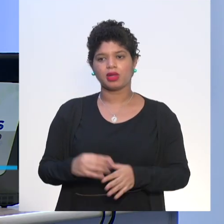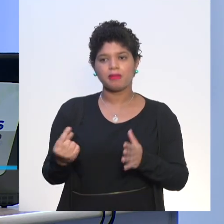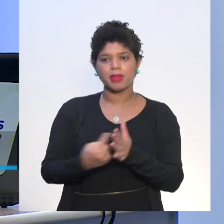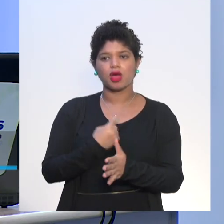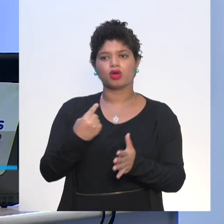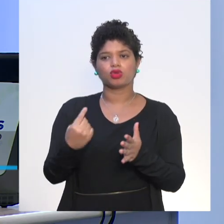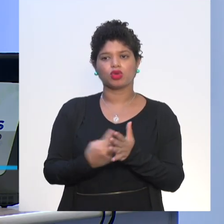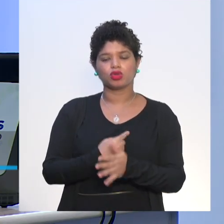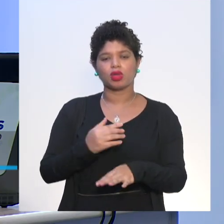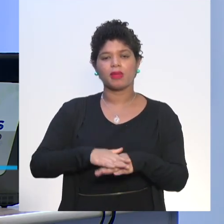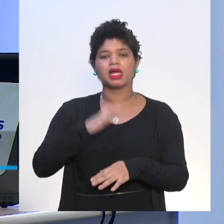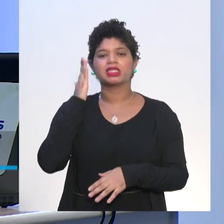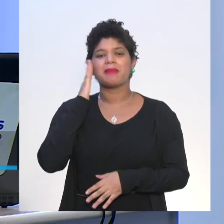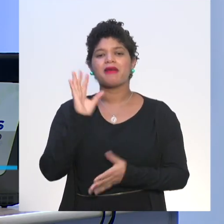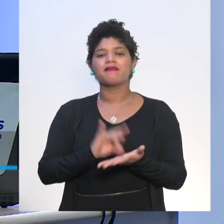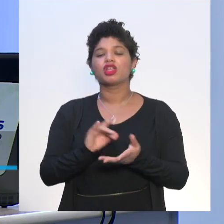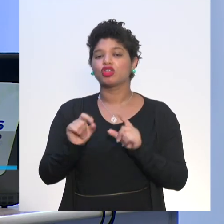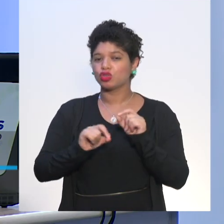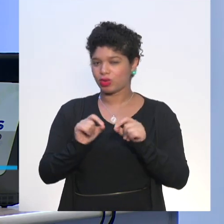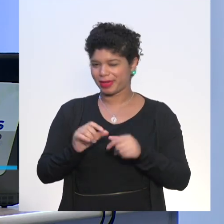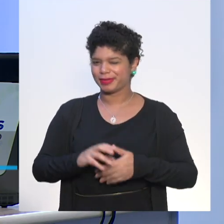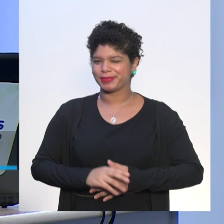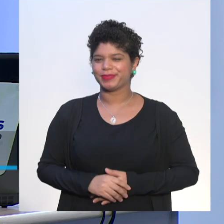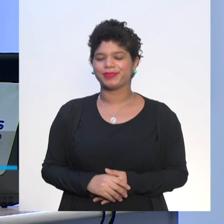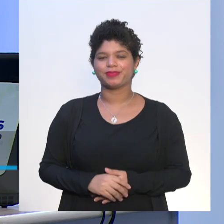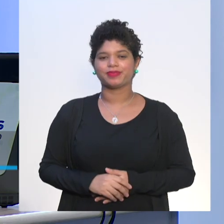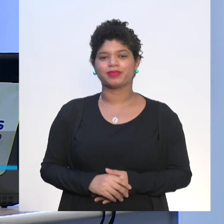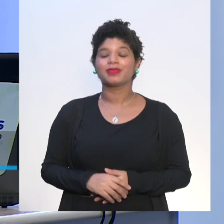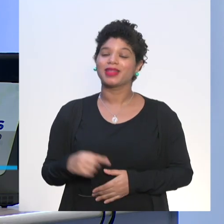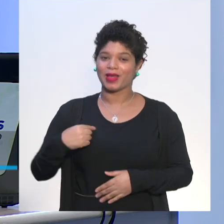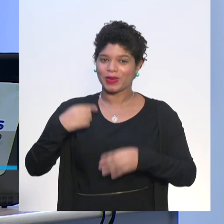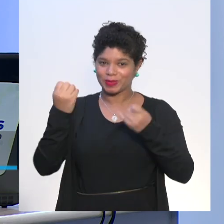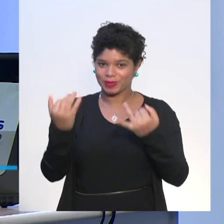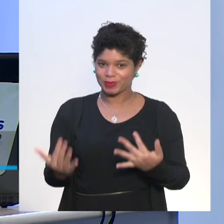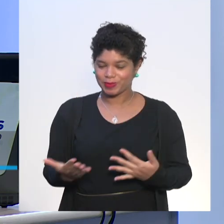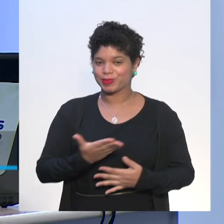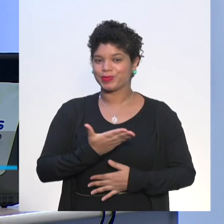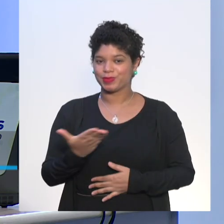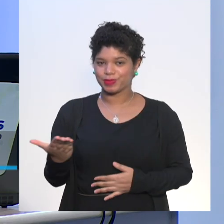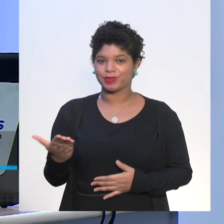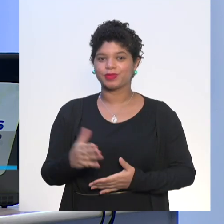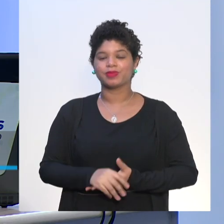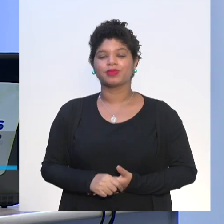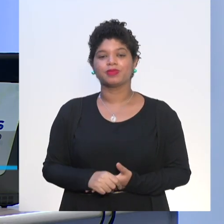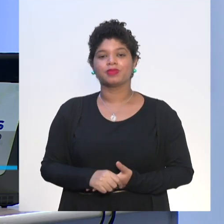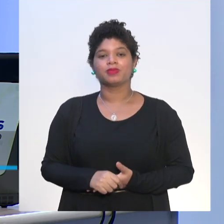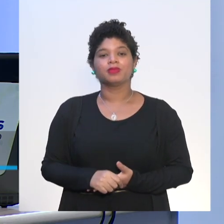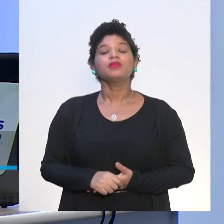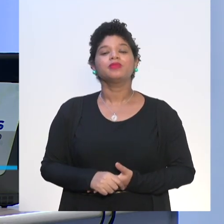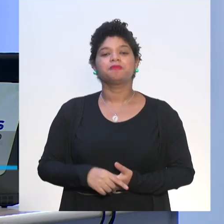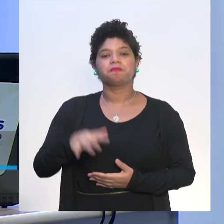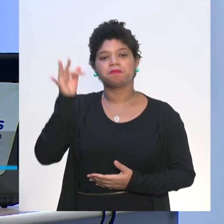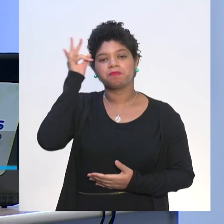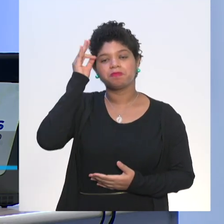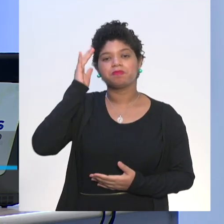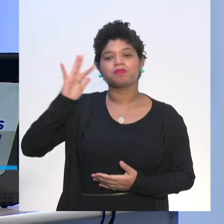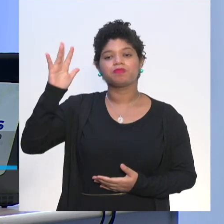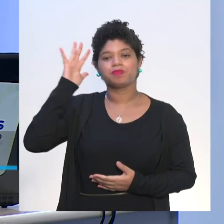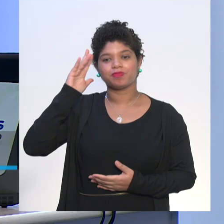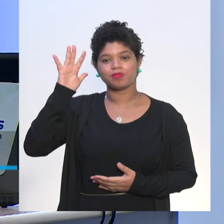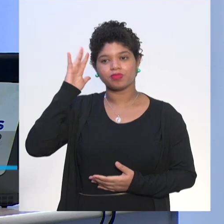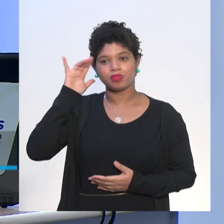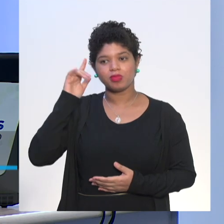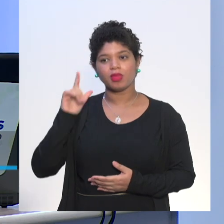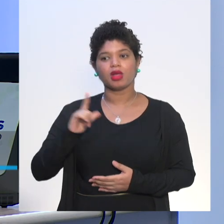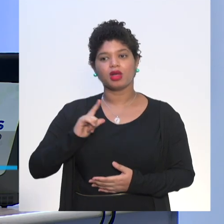de contas, o que é verdade. Como eu dizia para vocês, Na filosofia,